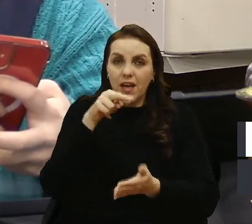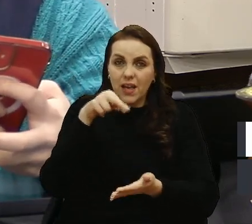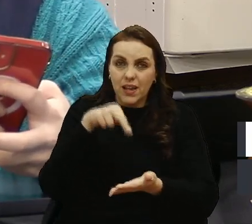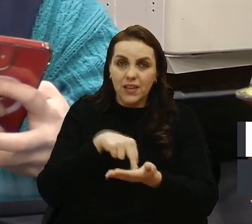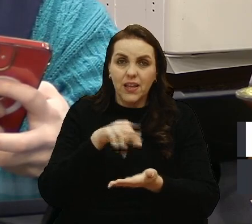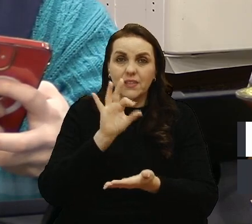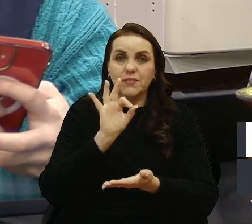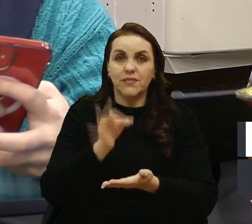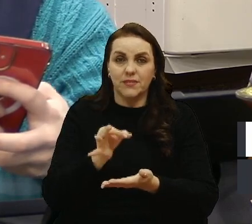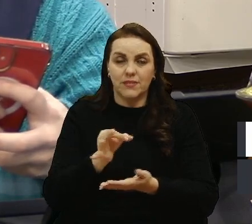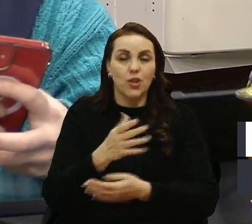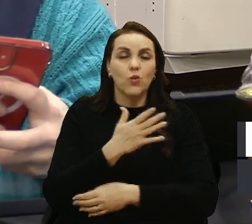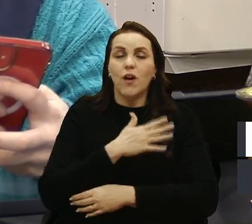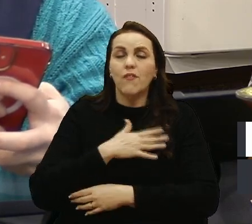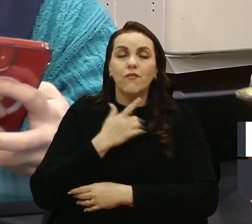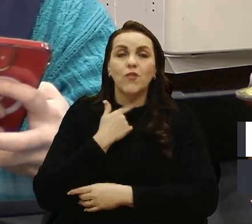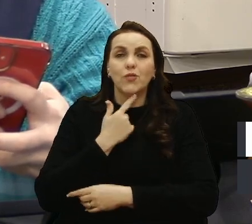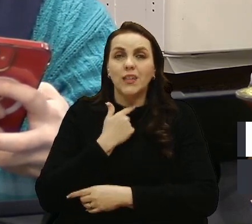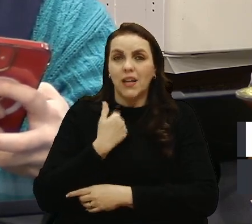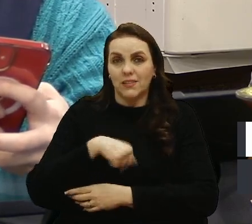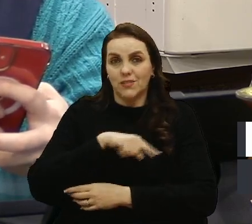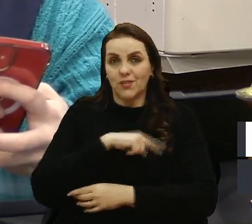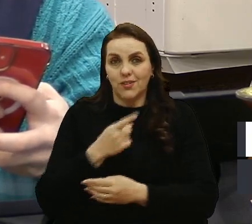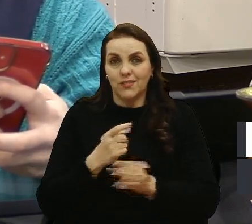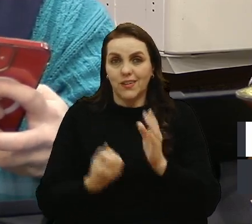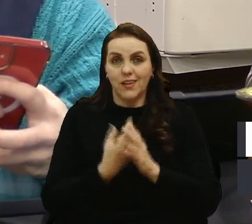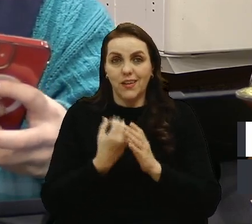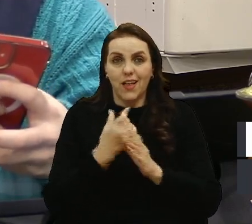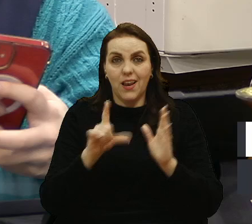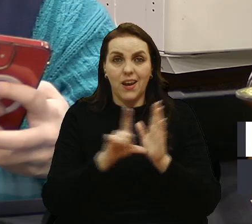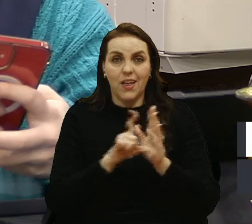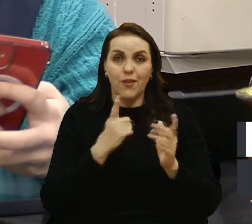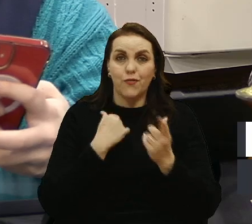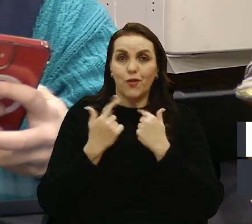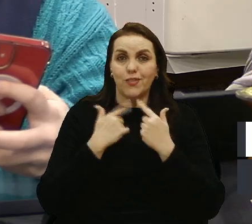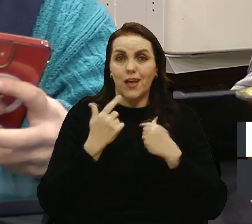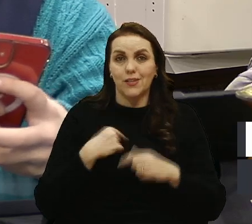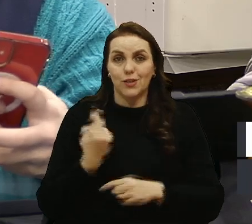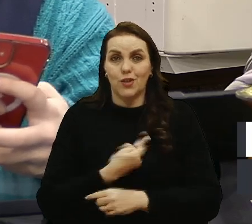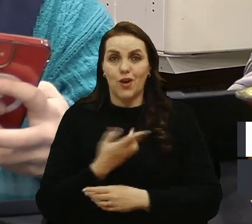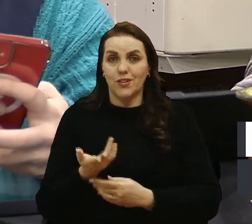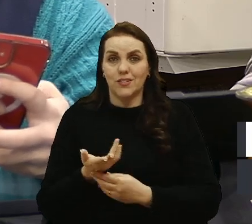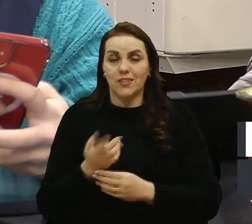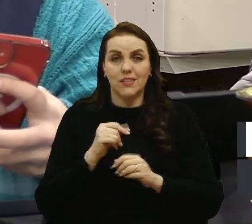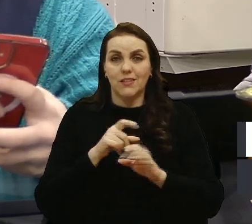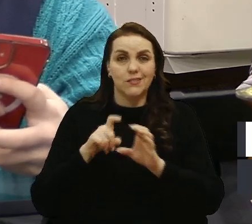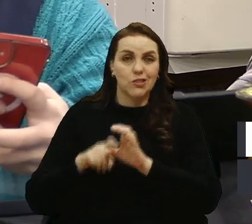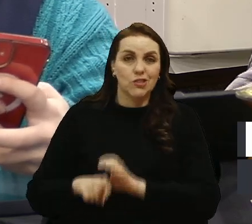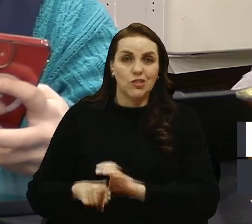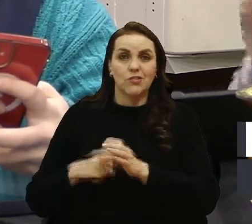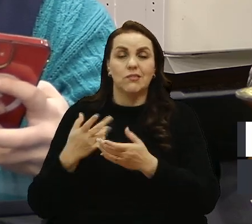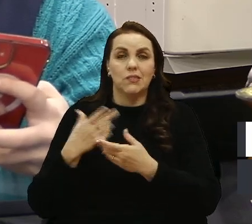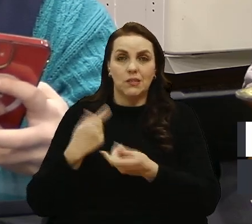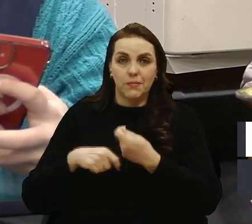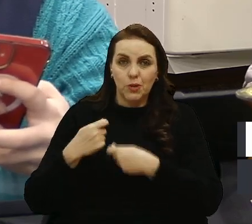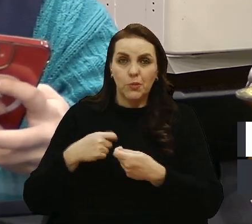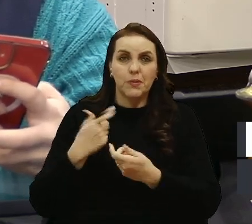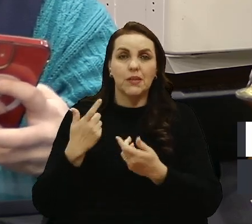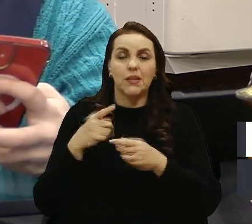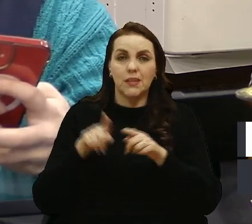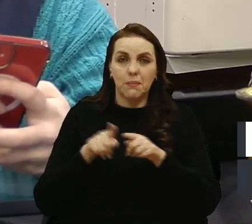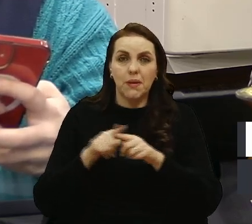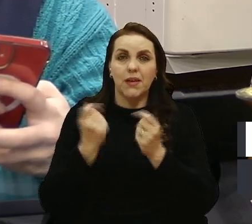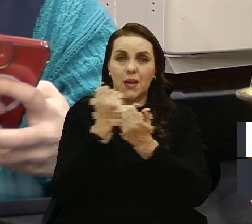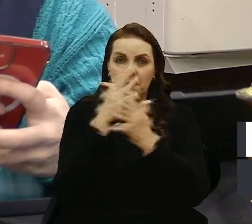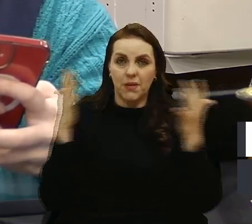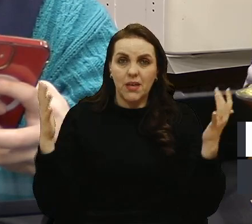nossa vontade. Porque se a gente ficar fazendo lei em acordo com a nossa vontade, nós vamos ficar criando passivo econômico, passivo ambiental, e